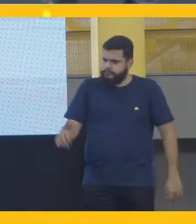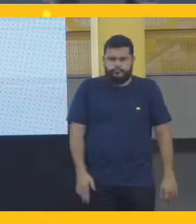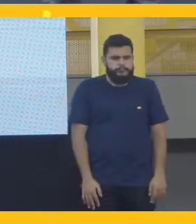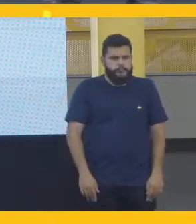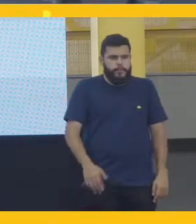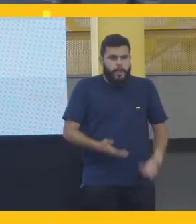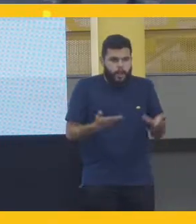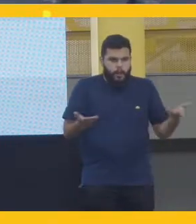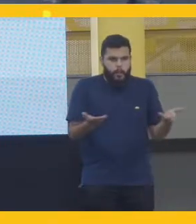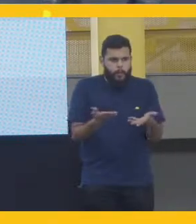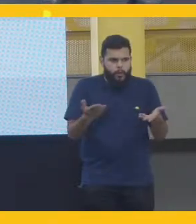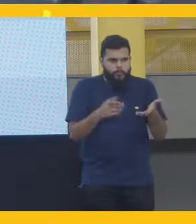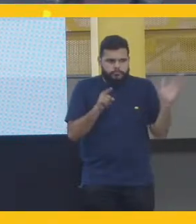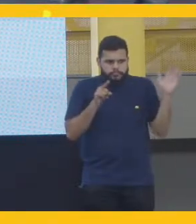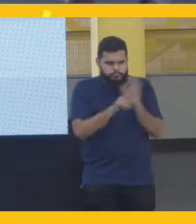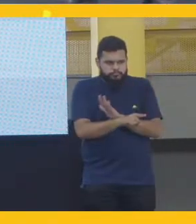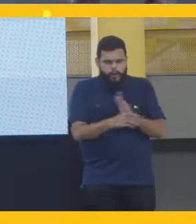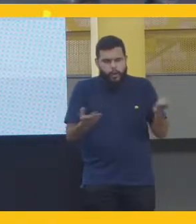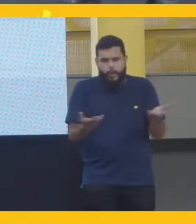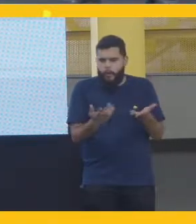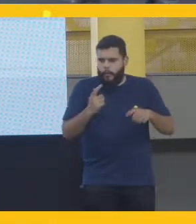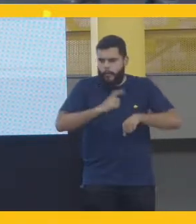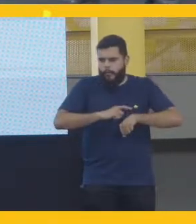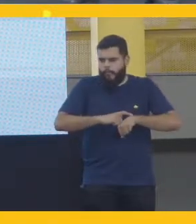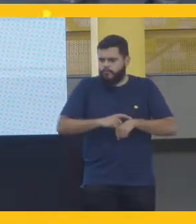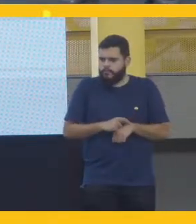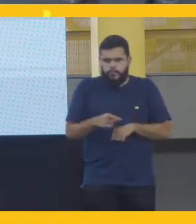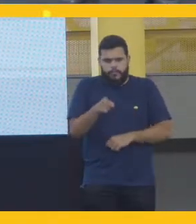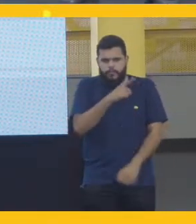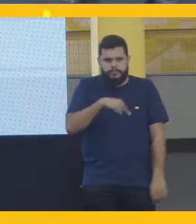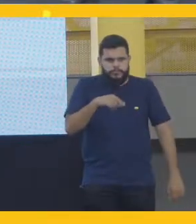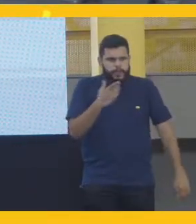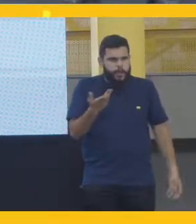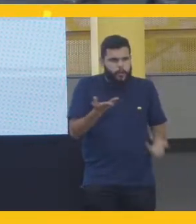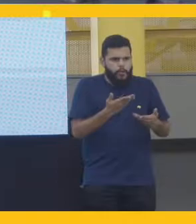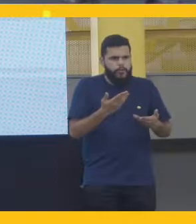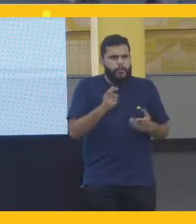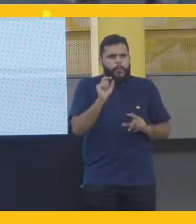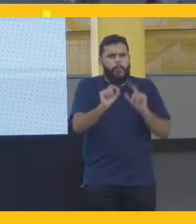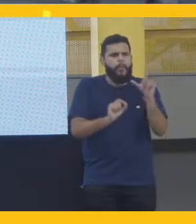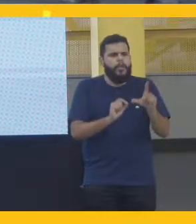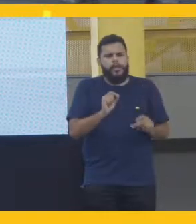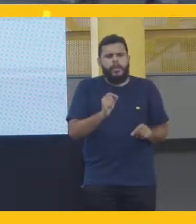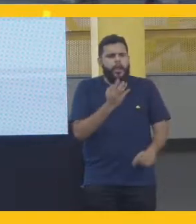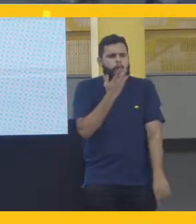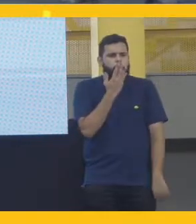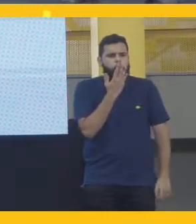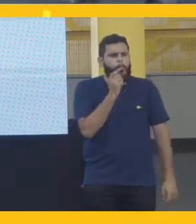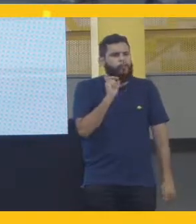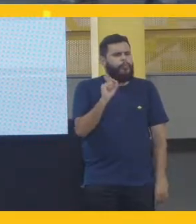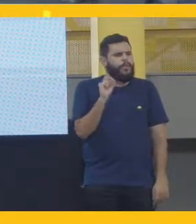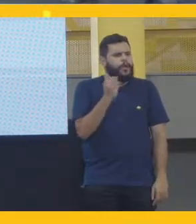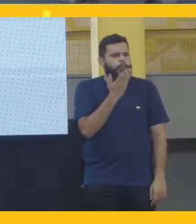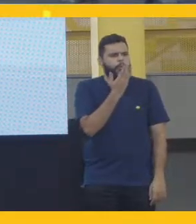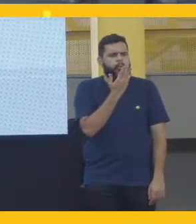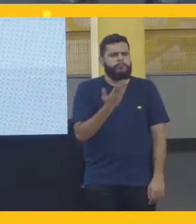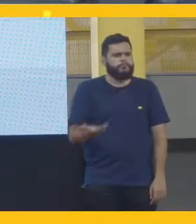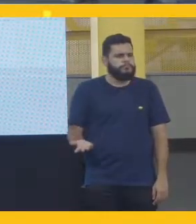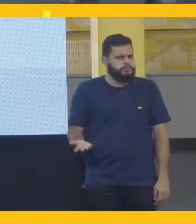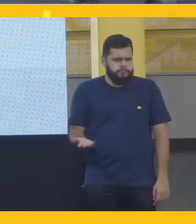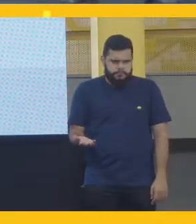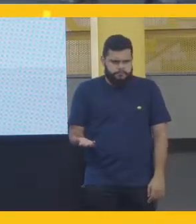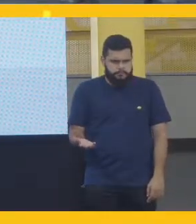Mas agora vem uma parte interessante. Vocês saberiam me dizer o que é cor?